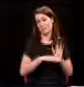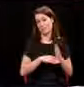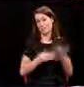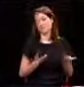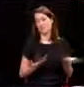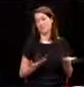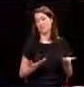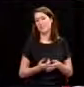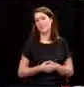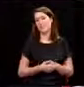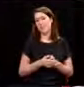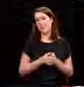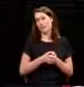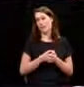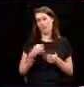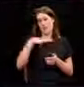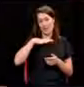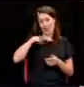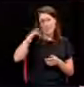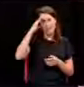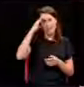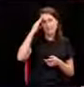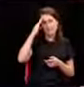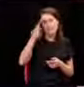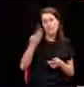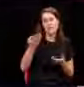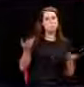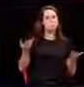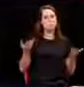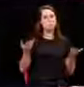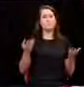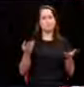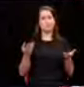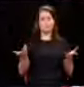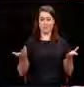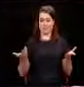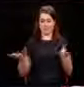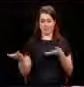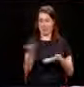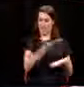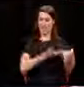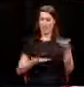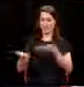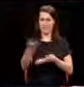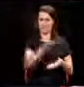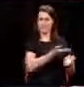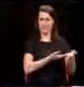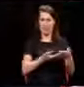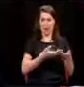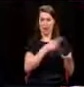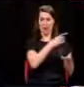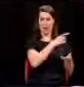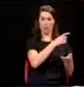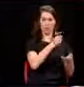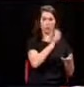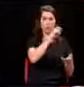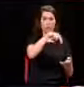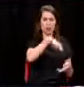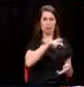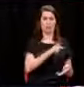Saber, por último, onde é que tudo começou a nível desta relação entre a zona de Vence e também